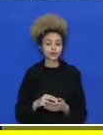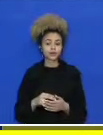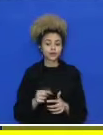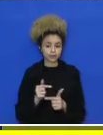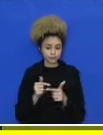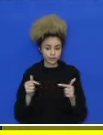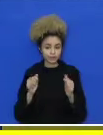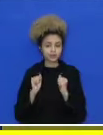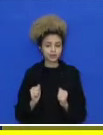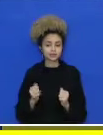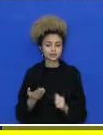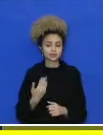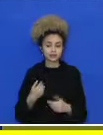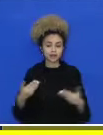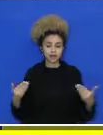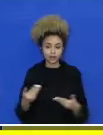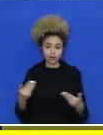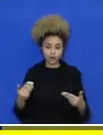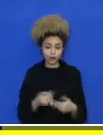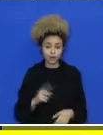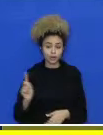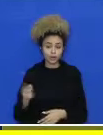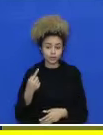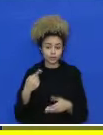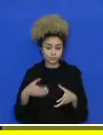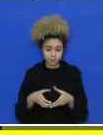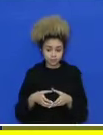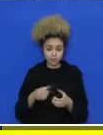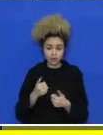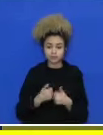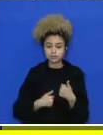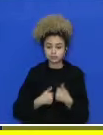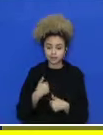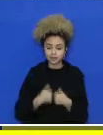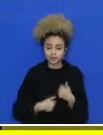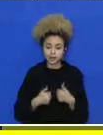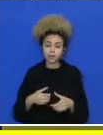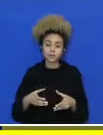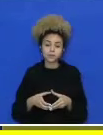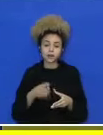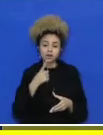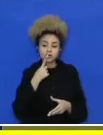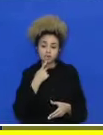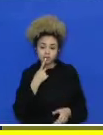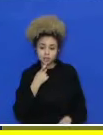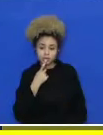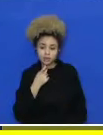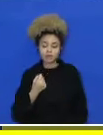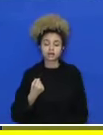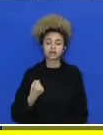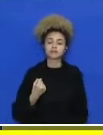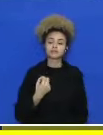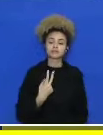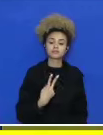pode vir com este número. O sétimo e último número da Time Mania. Bola vermelha, número